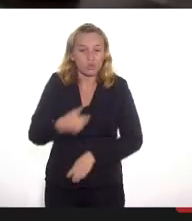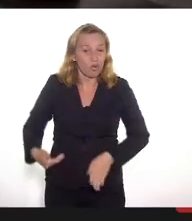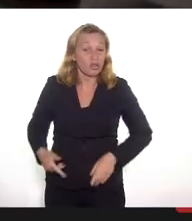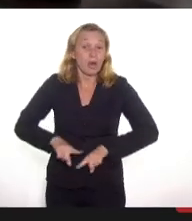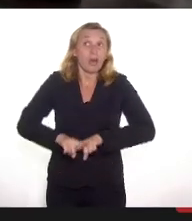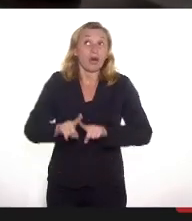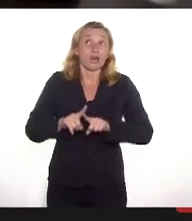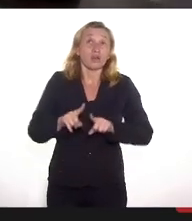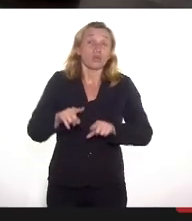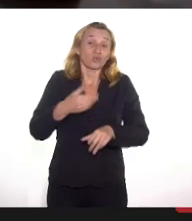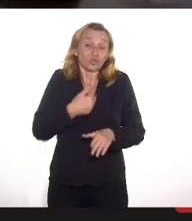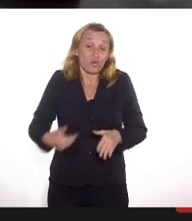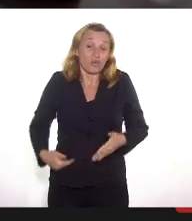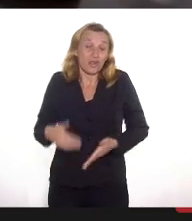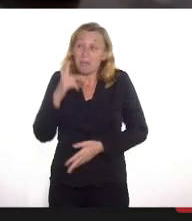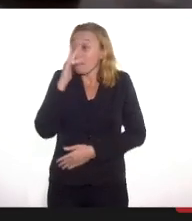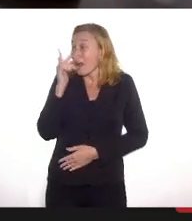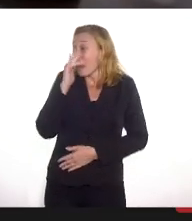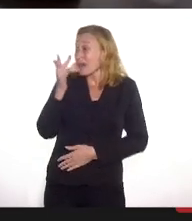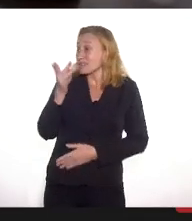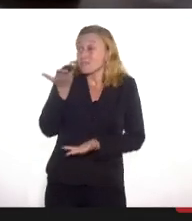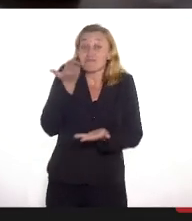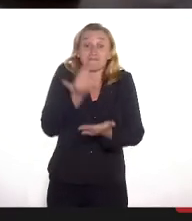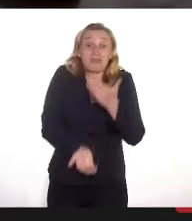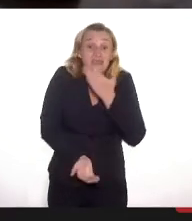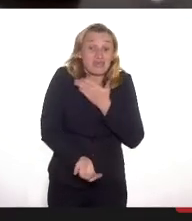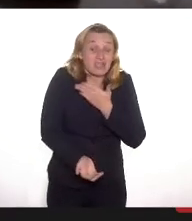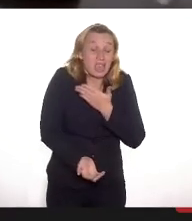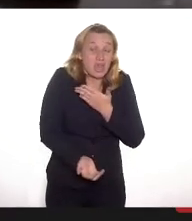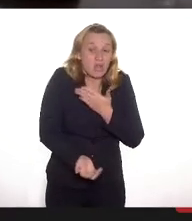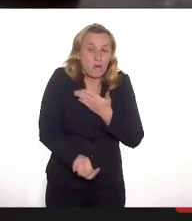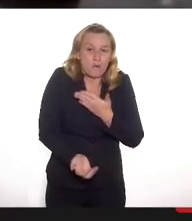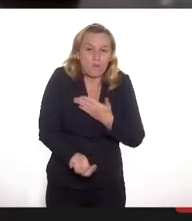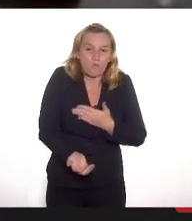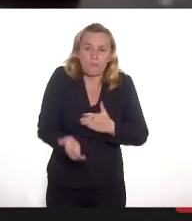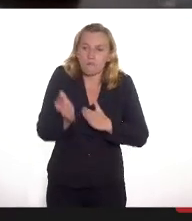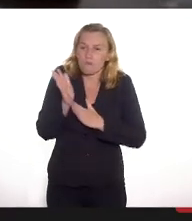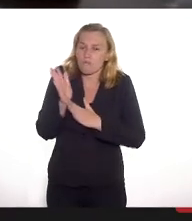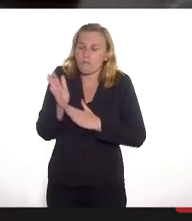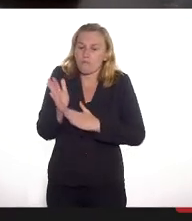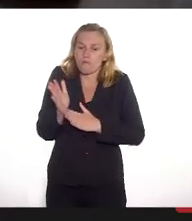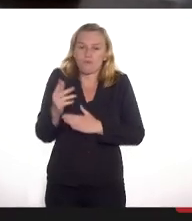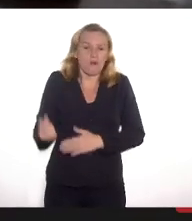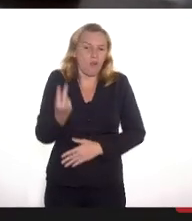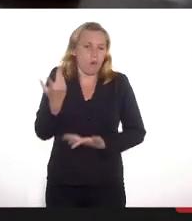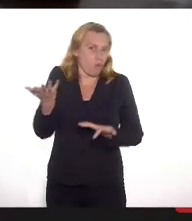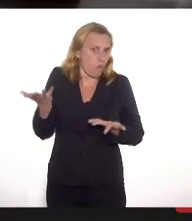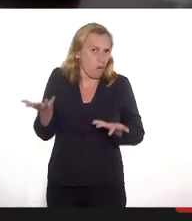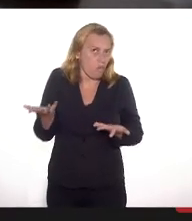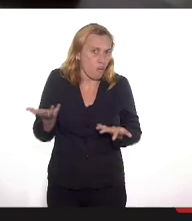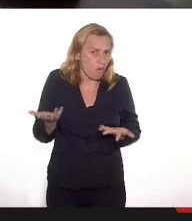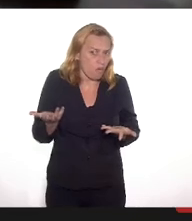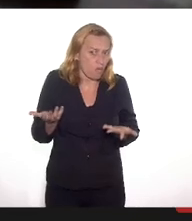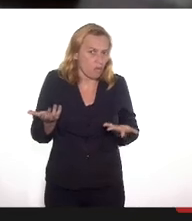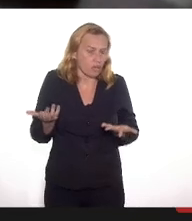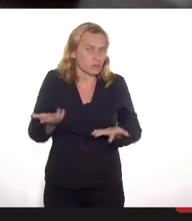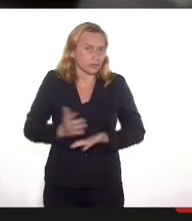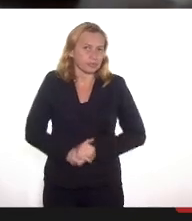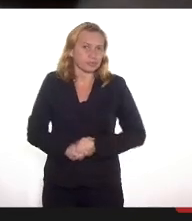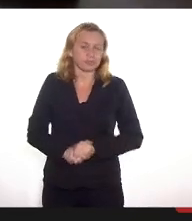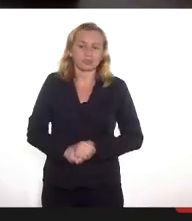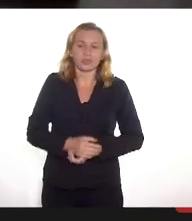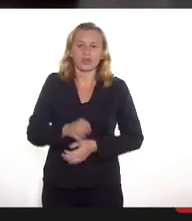né mas o governo parece que ele é perdendo a credibilidade tem que ter ser críticas em nenhuma Instância Municipal